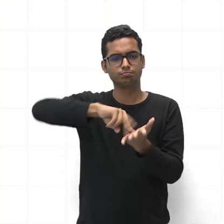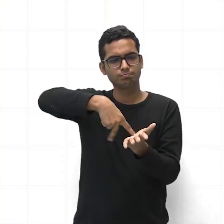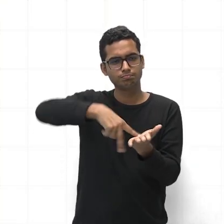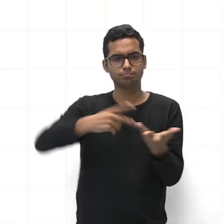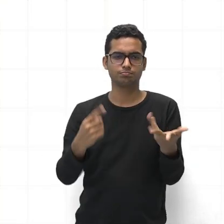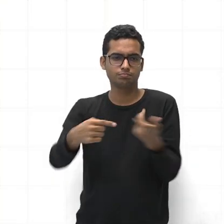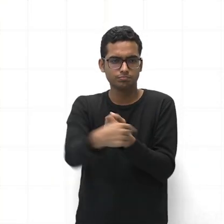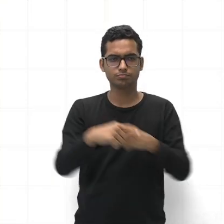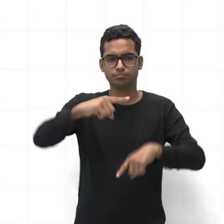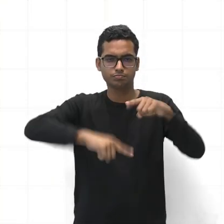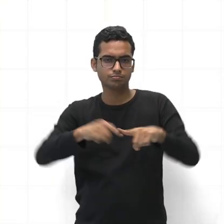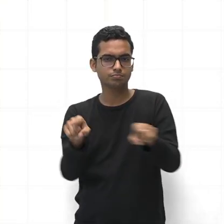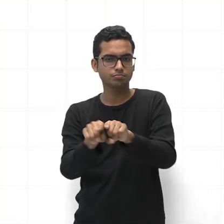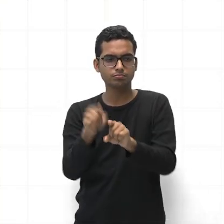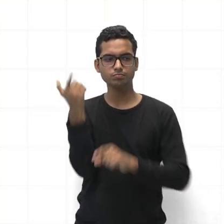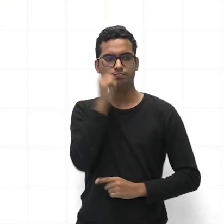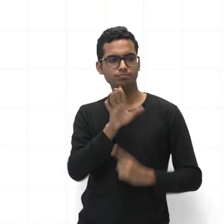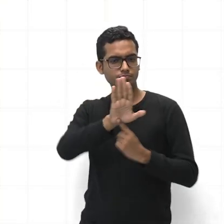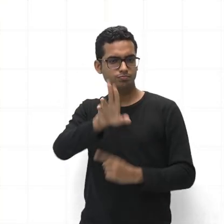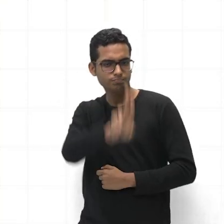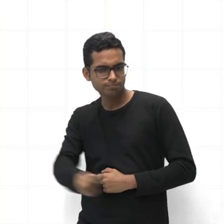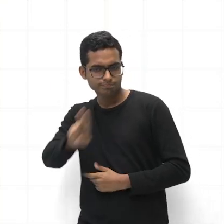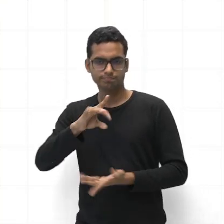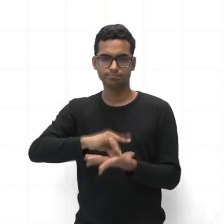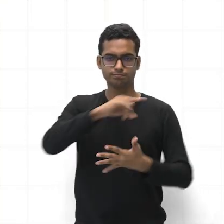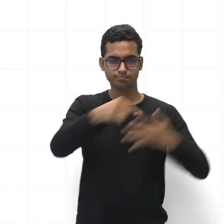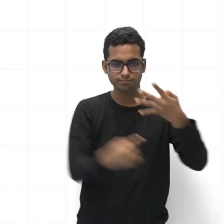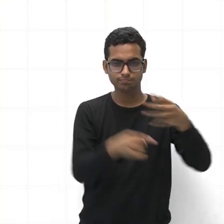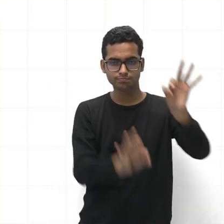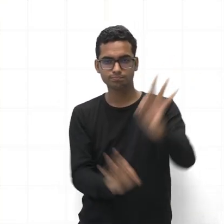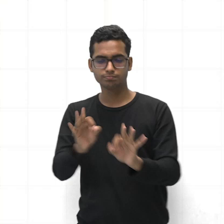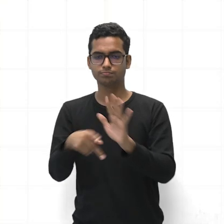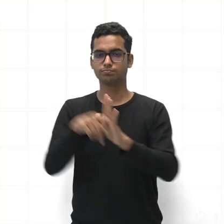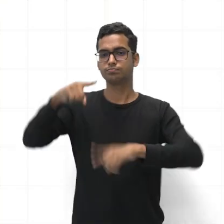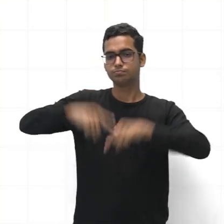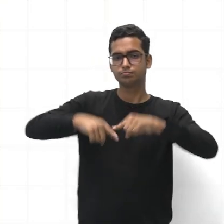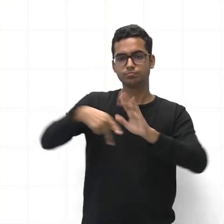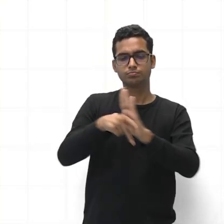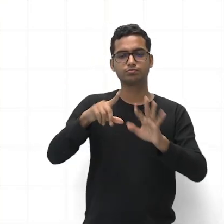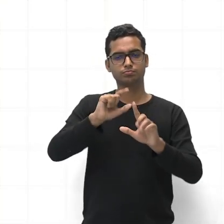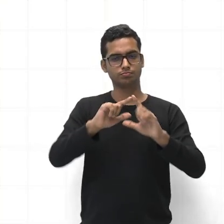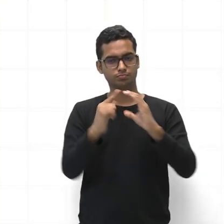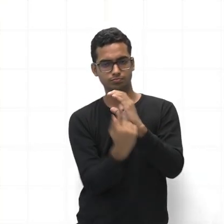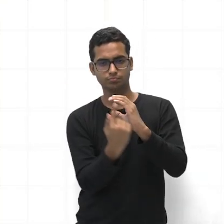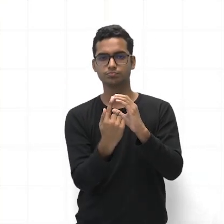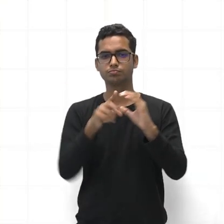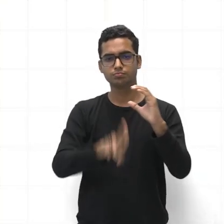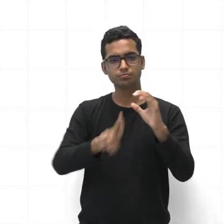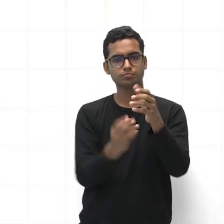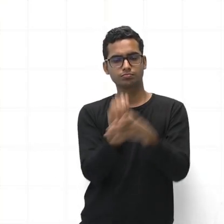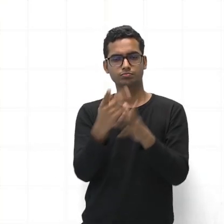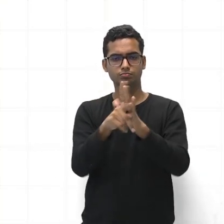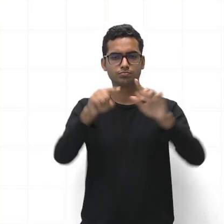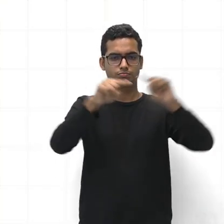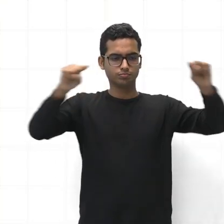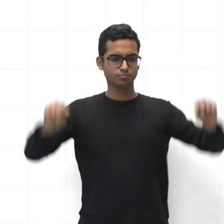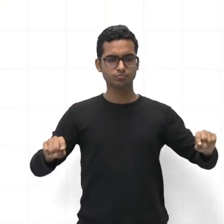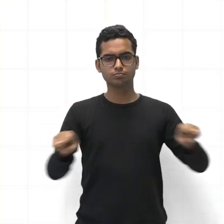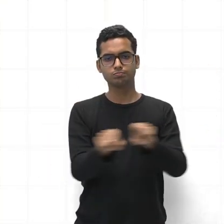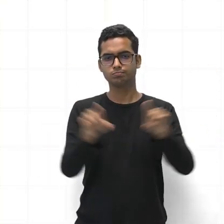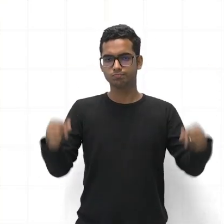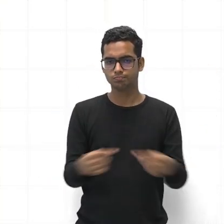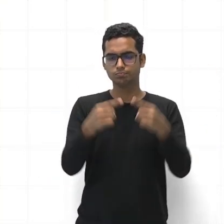medidas, e a correta disposição dos elementos geométricos para formar o quadrilátero desejado. Claro